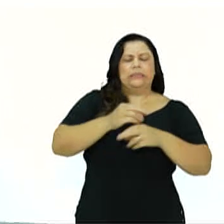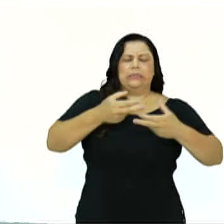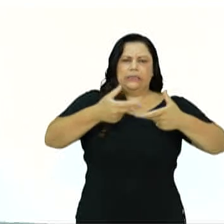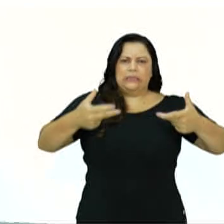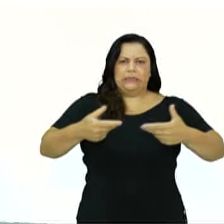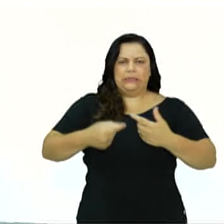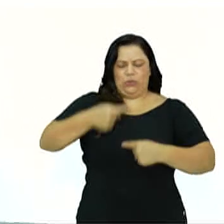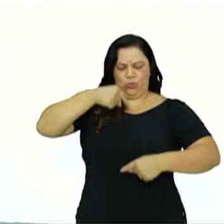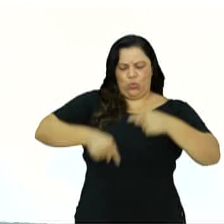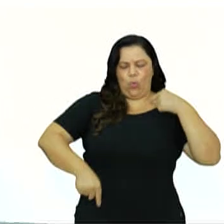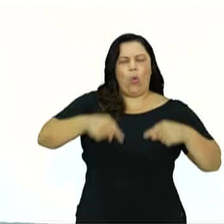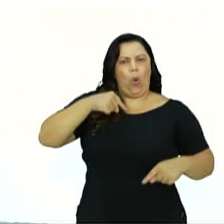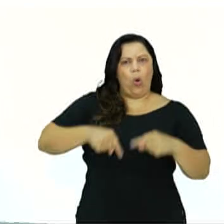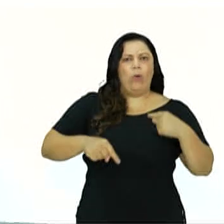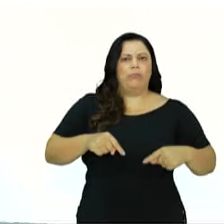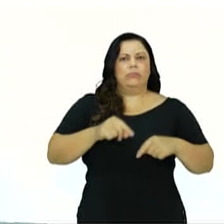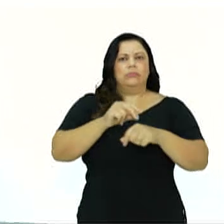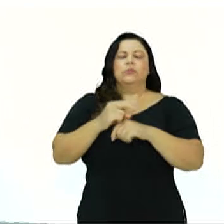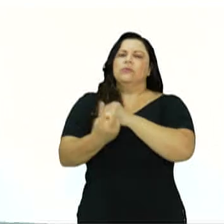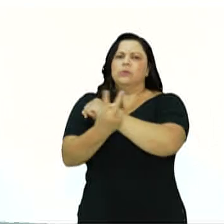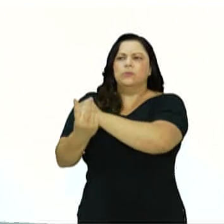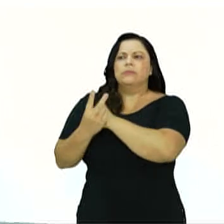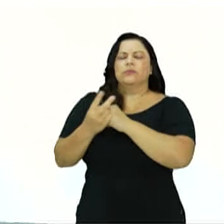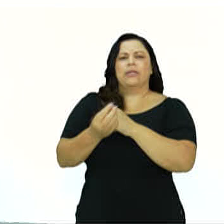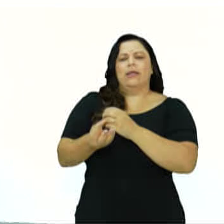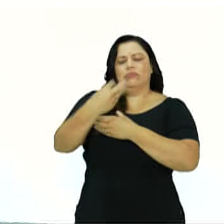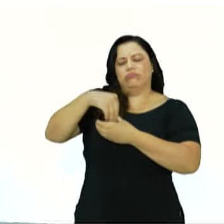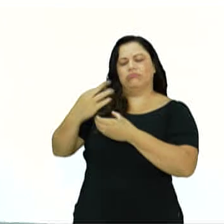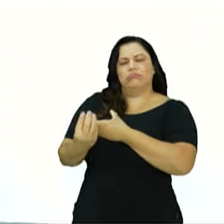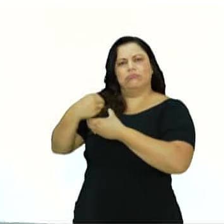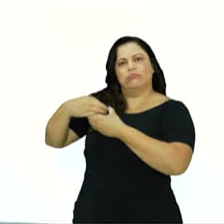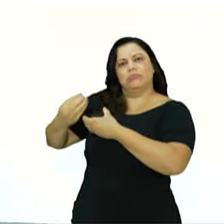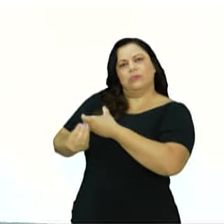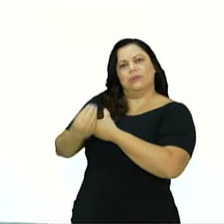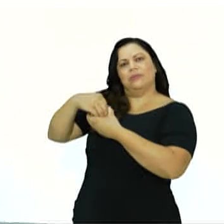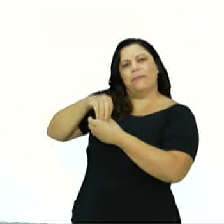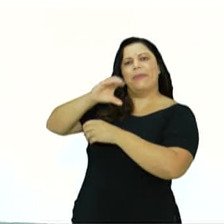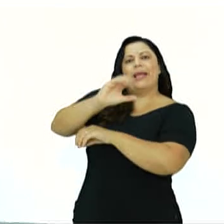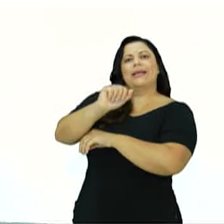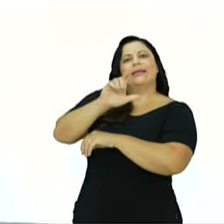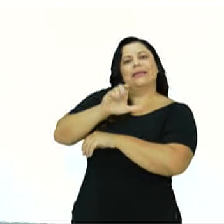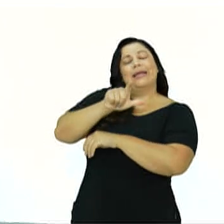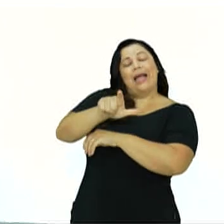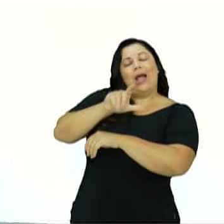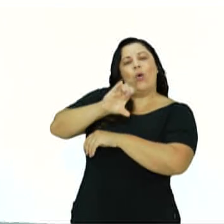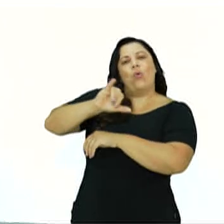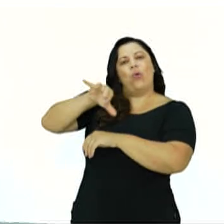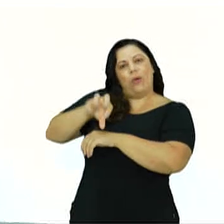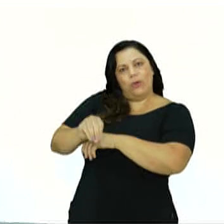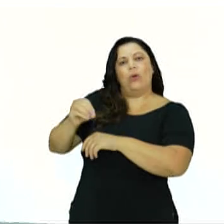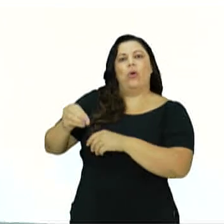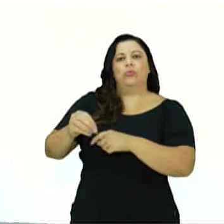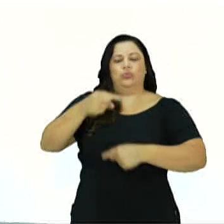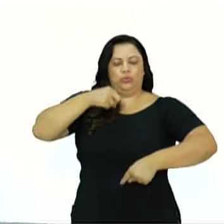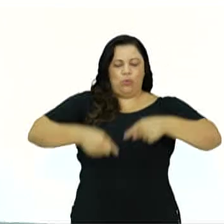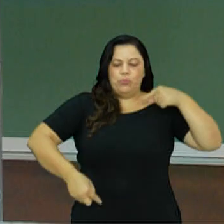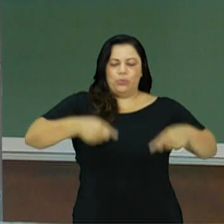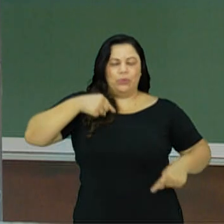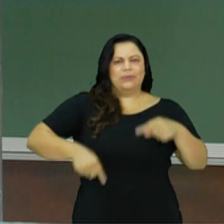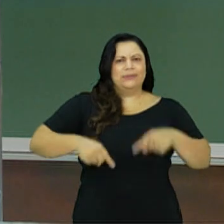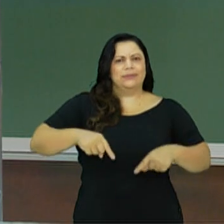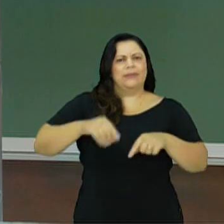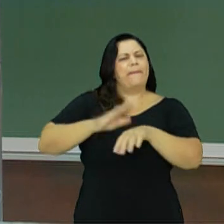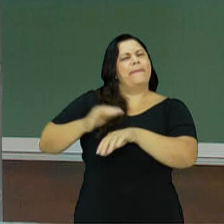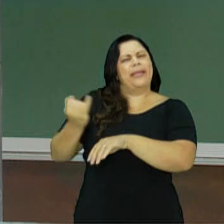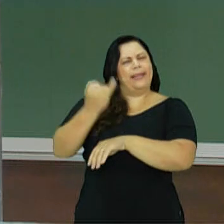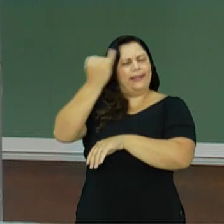e servir como reserva de cálcio para o organismo. Beleza, são funções bastante importantes. A reserva de cálcio ali, como eu falei, ela